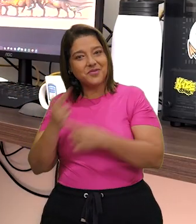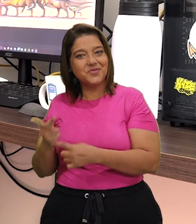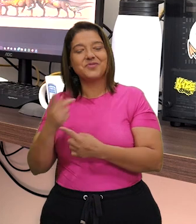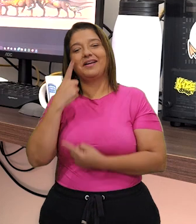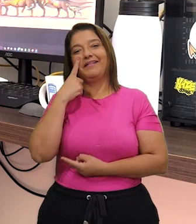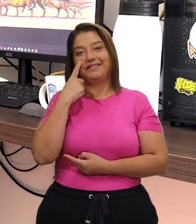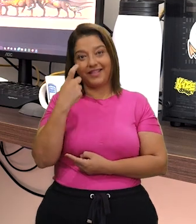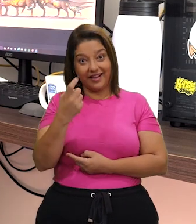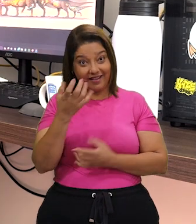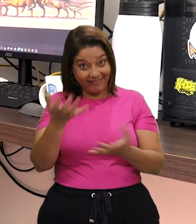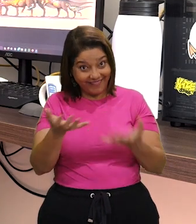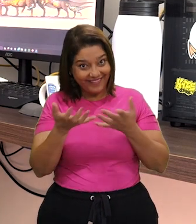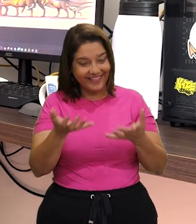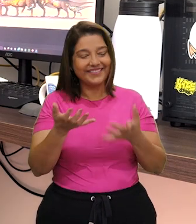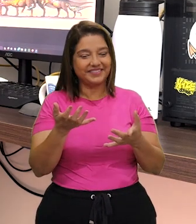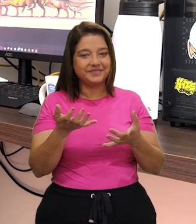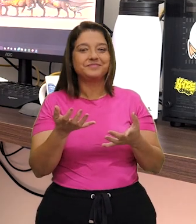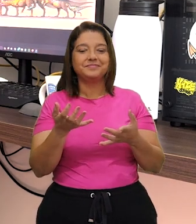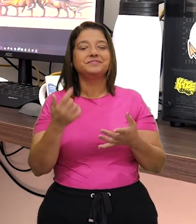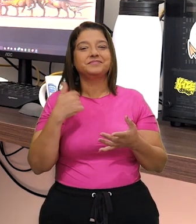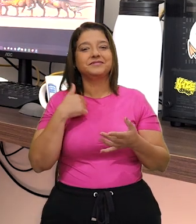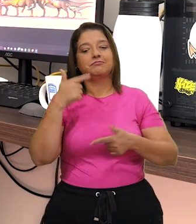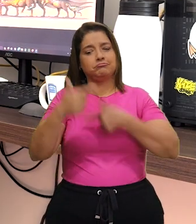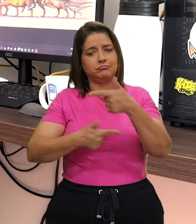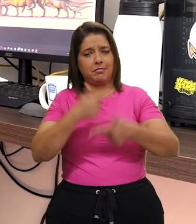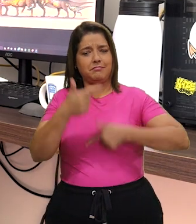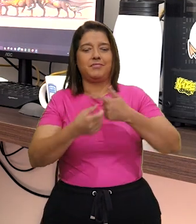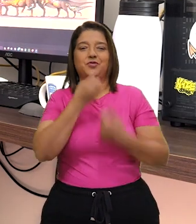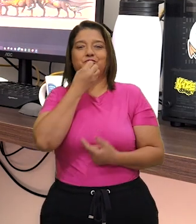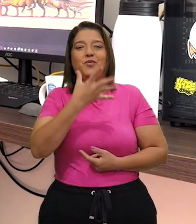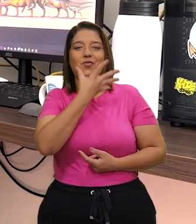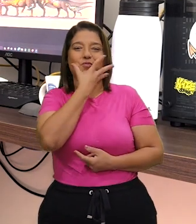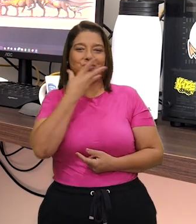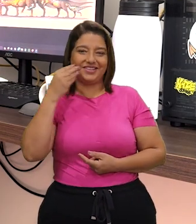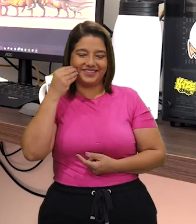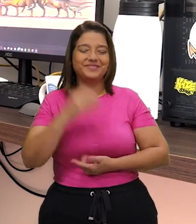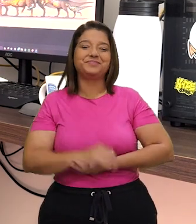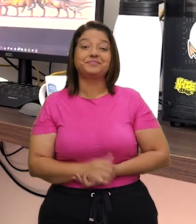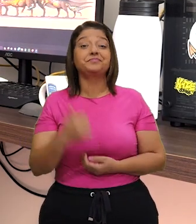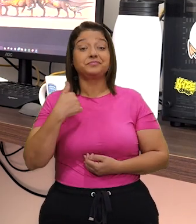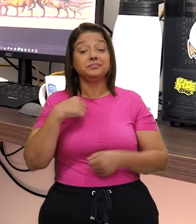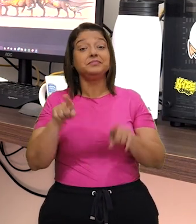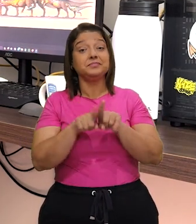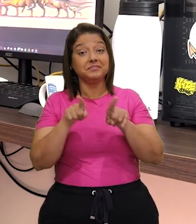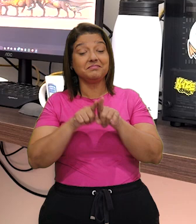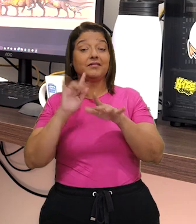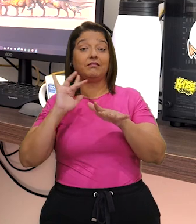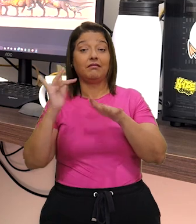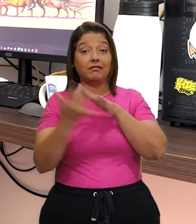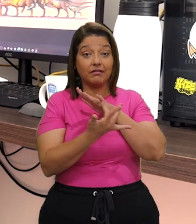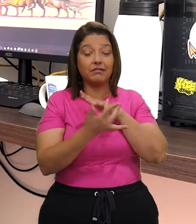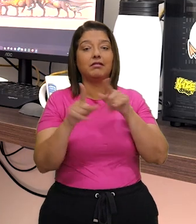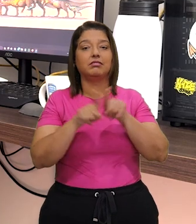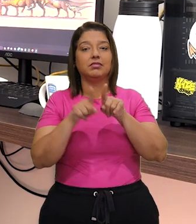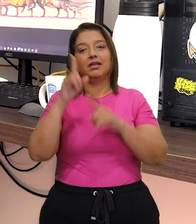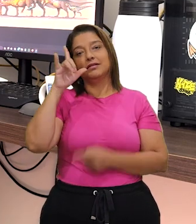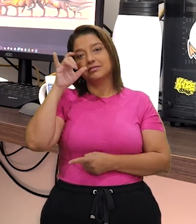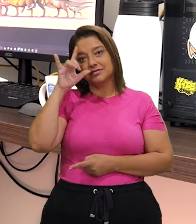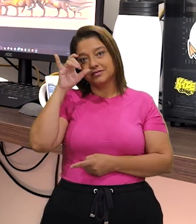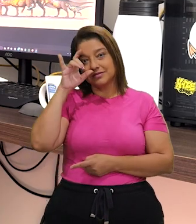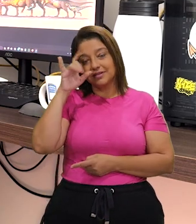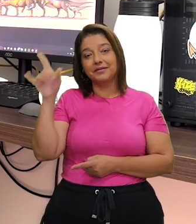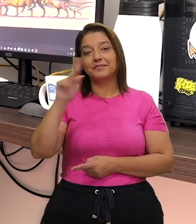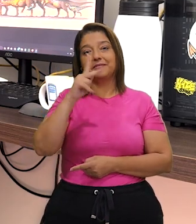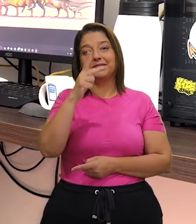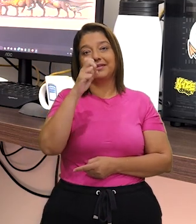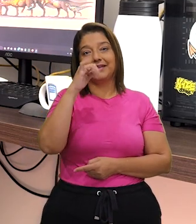comissões e eu quero fazer um bom trabalho a todo mundo eu também tenho as minhas redes sociais tenho o meu Instagram que chama